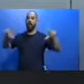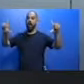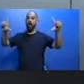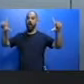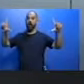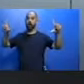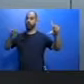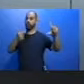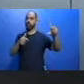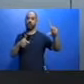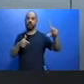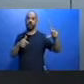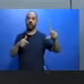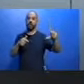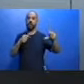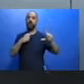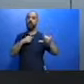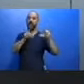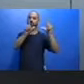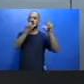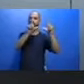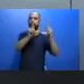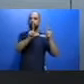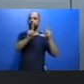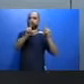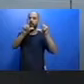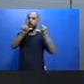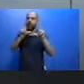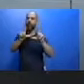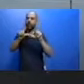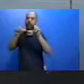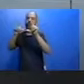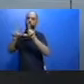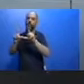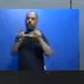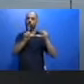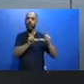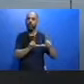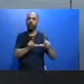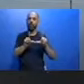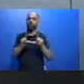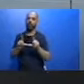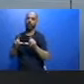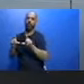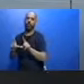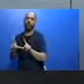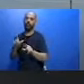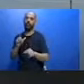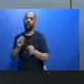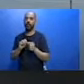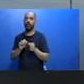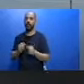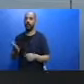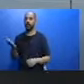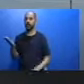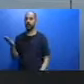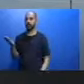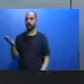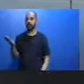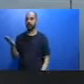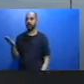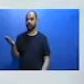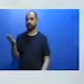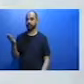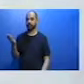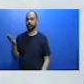fez eu montei olha atrás e olha